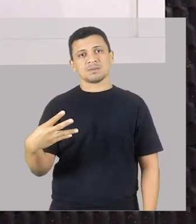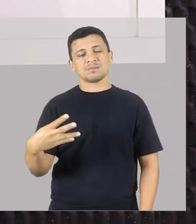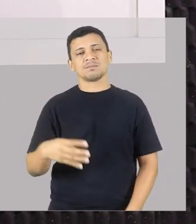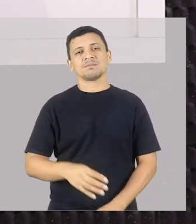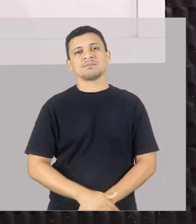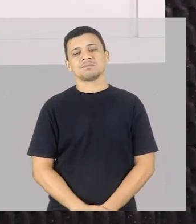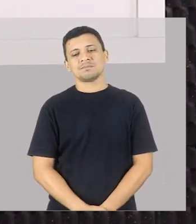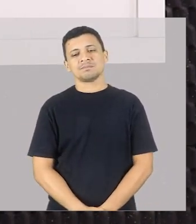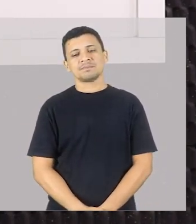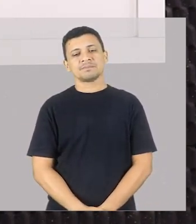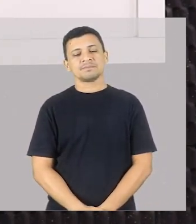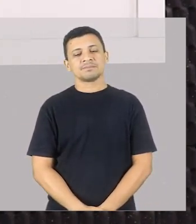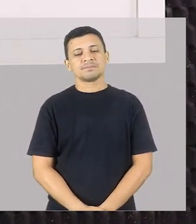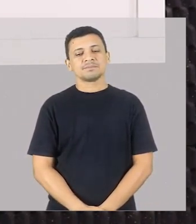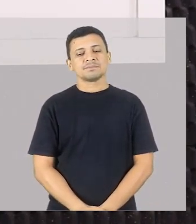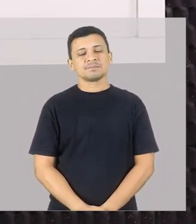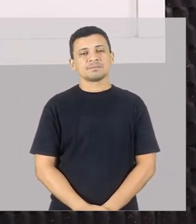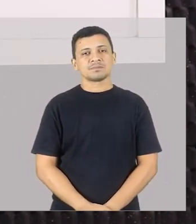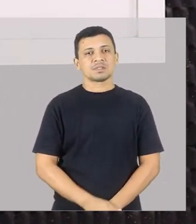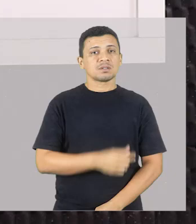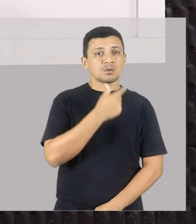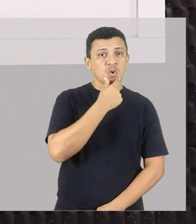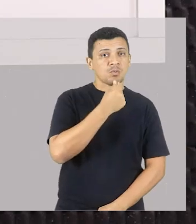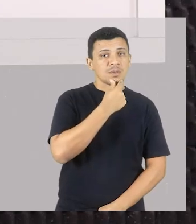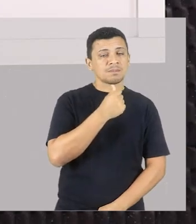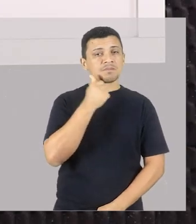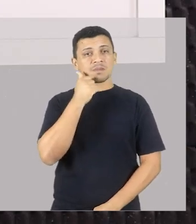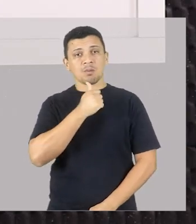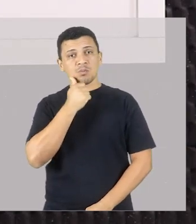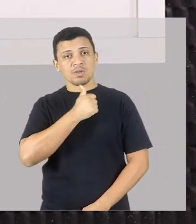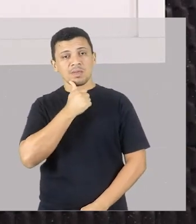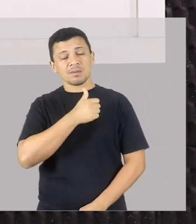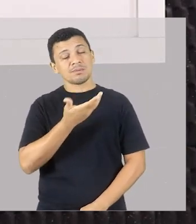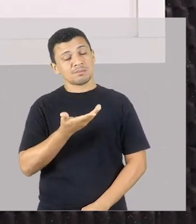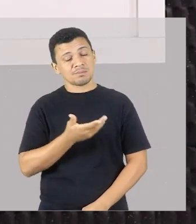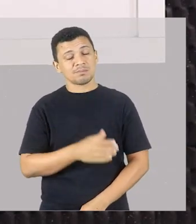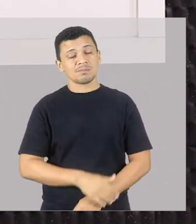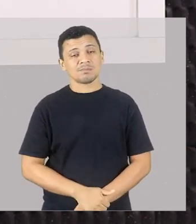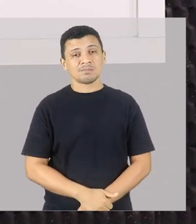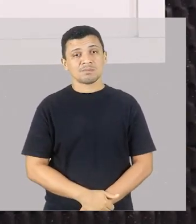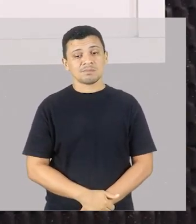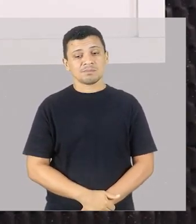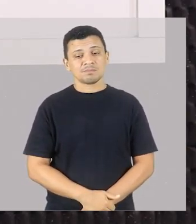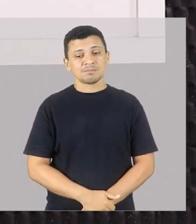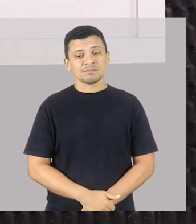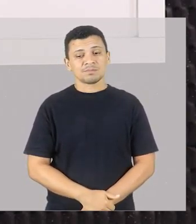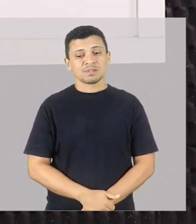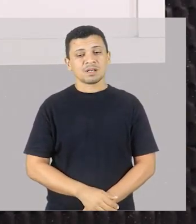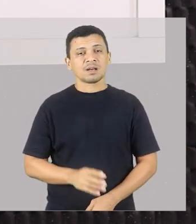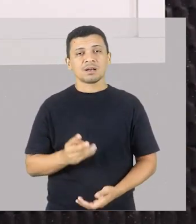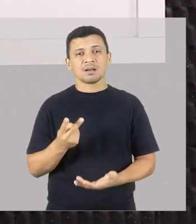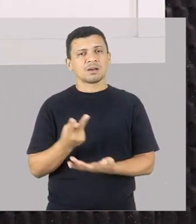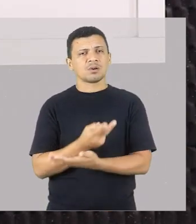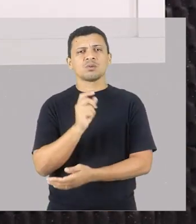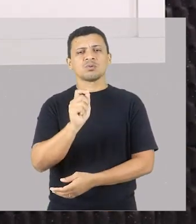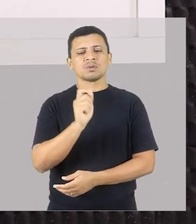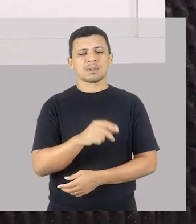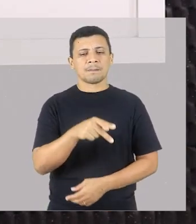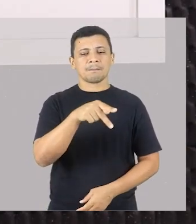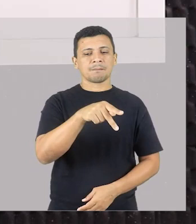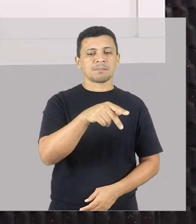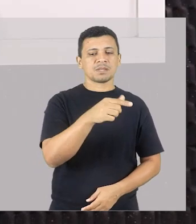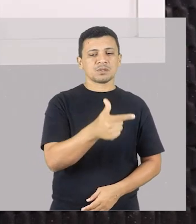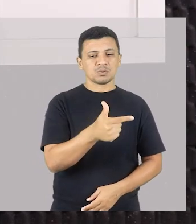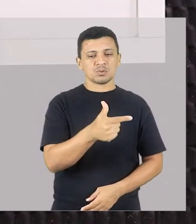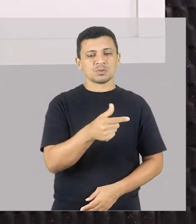4. Troca entre os meninos, troca entre as meninas. Pronto, o que vai acontecer? P2 é